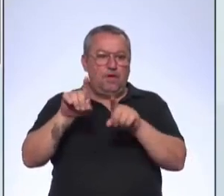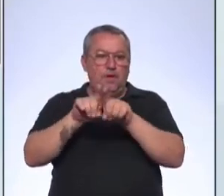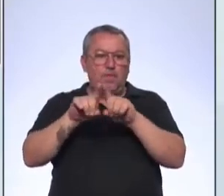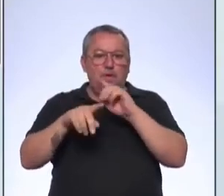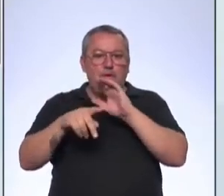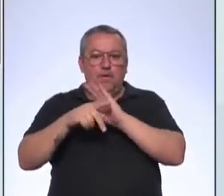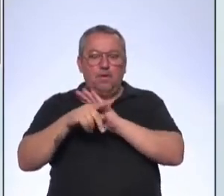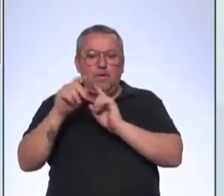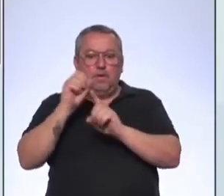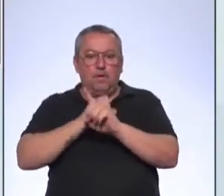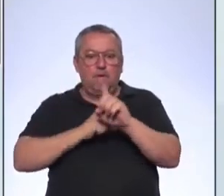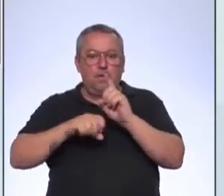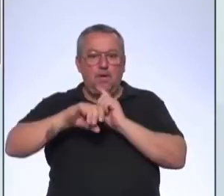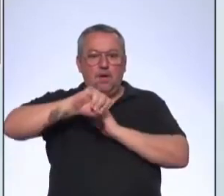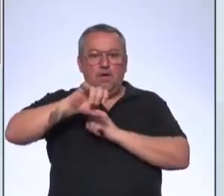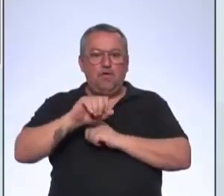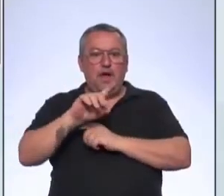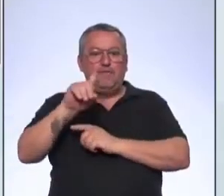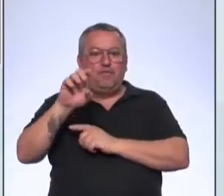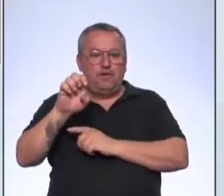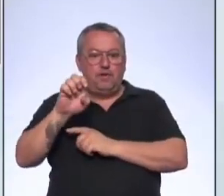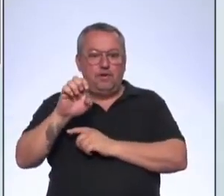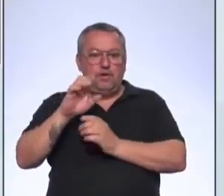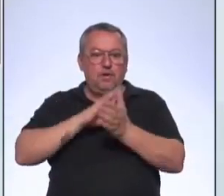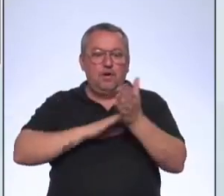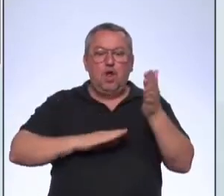máscara da sociedade Jade. São todas